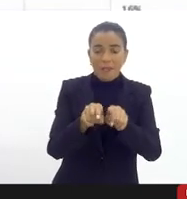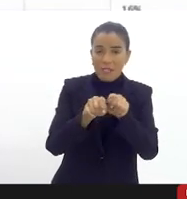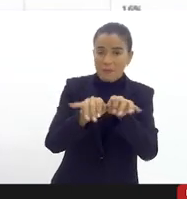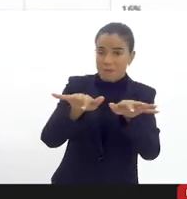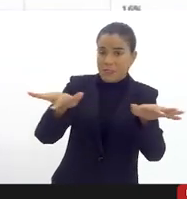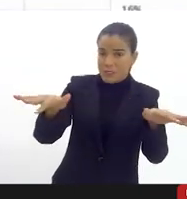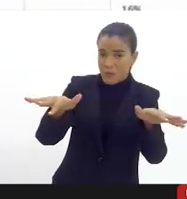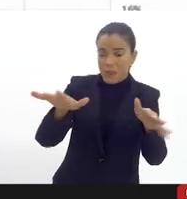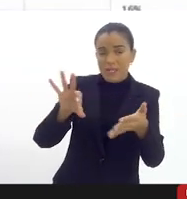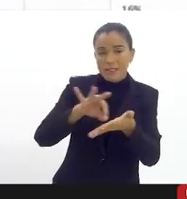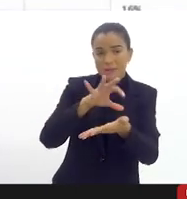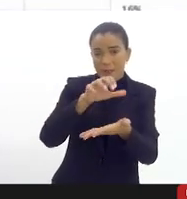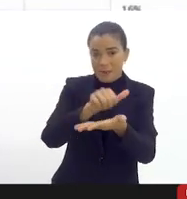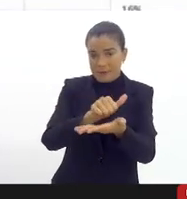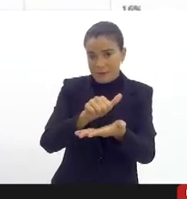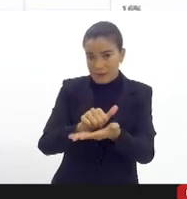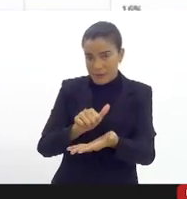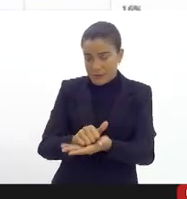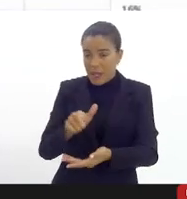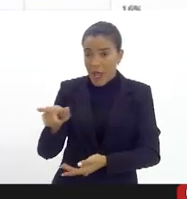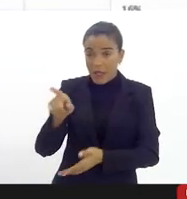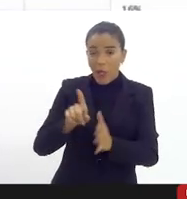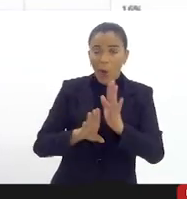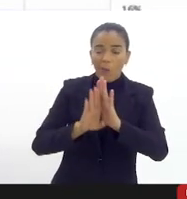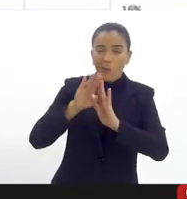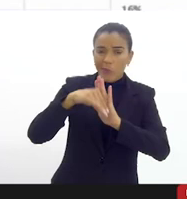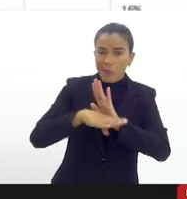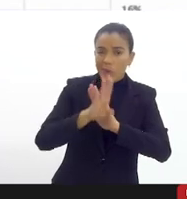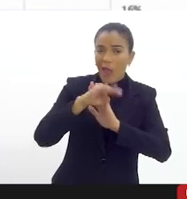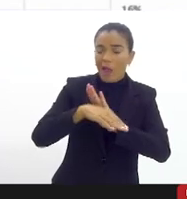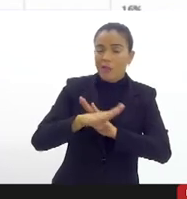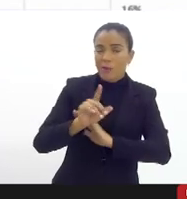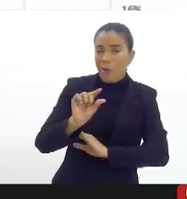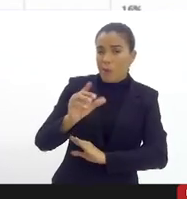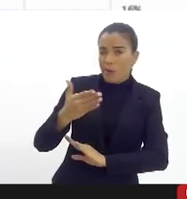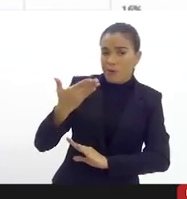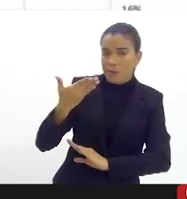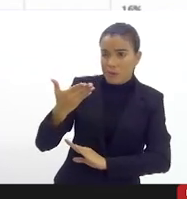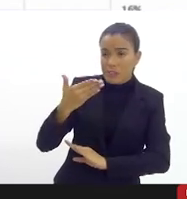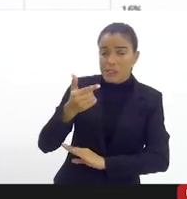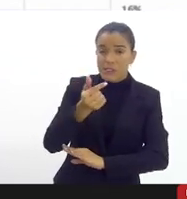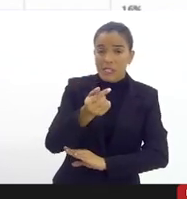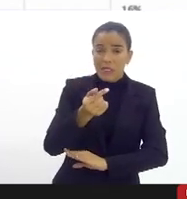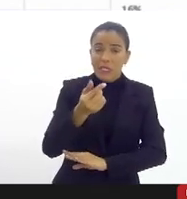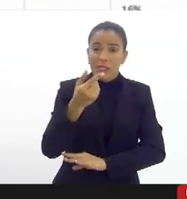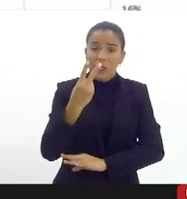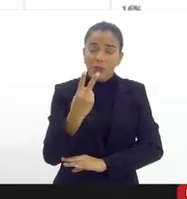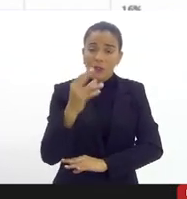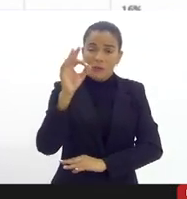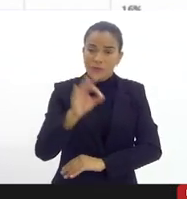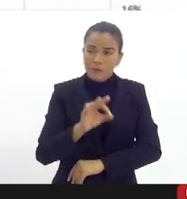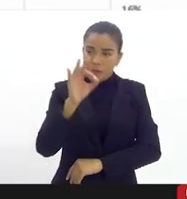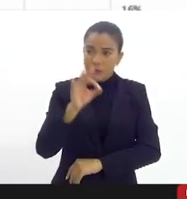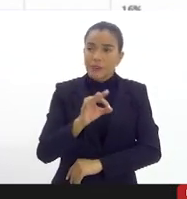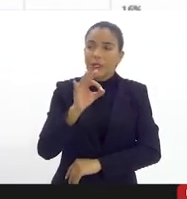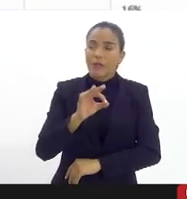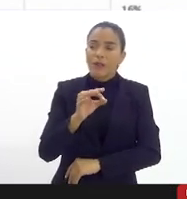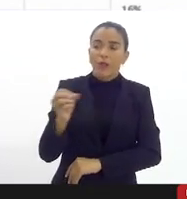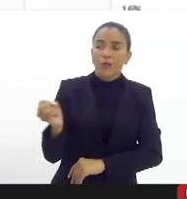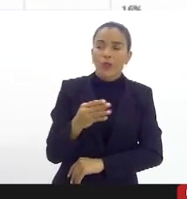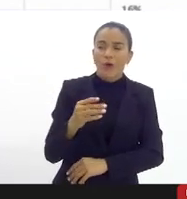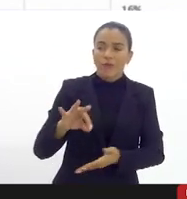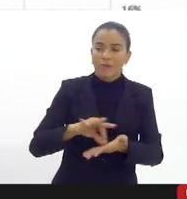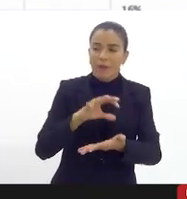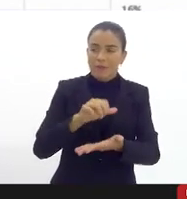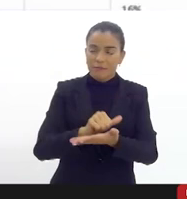dessas matrículas aqui é um dado mais recente já mostra 72% do total do volume das notas matrículas